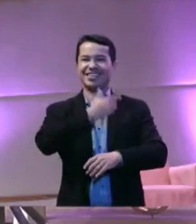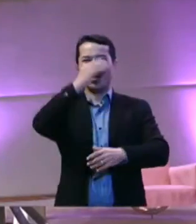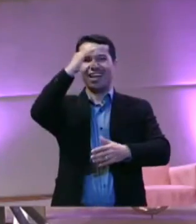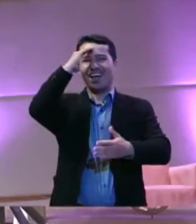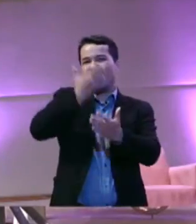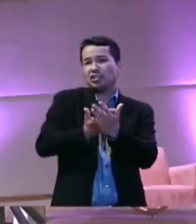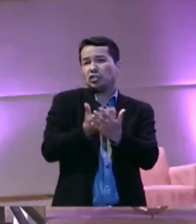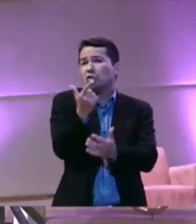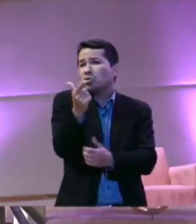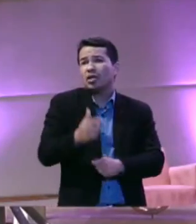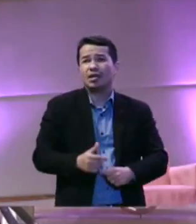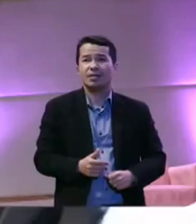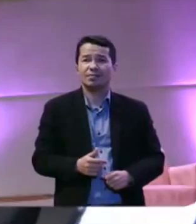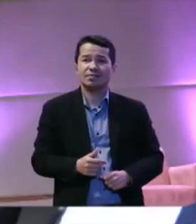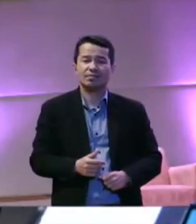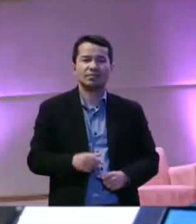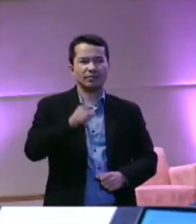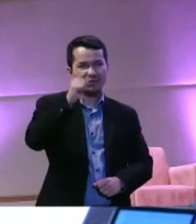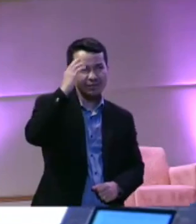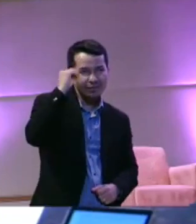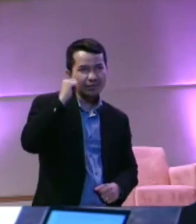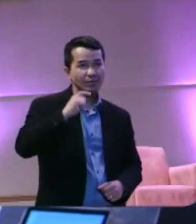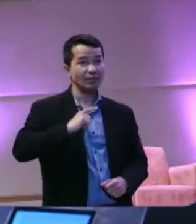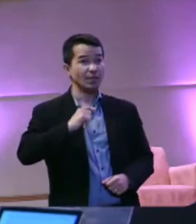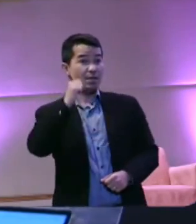Michel compartilhava da menina que mandou as